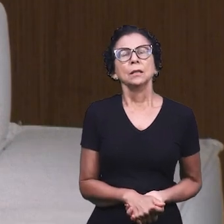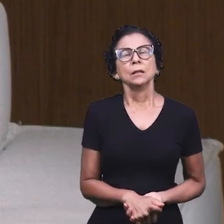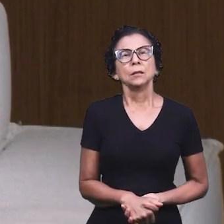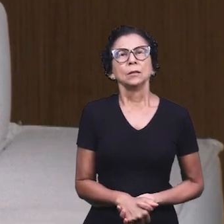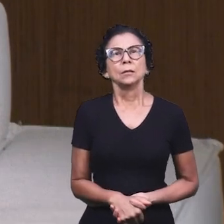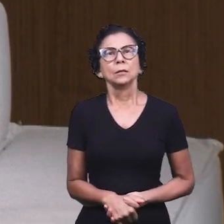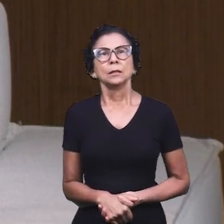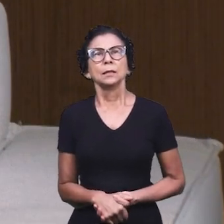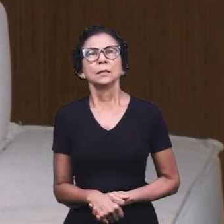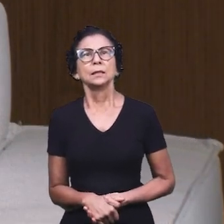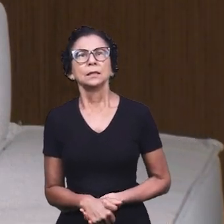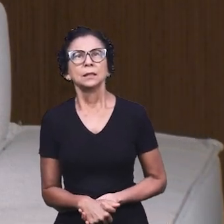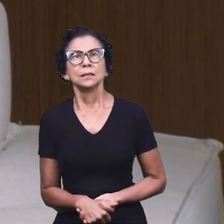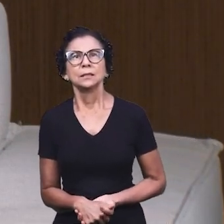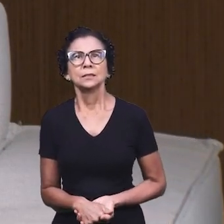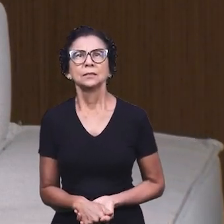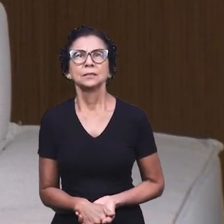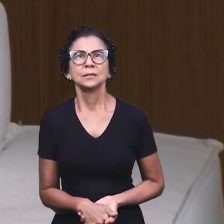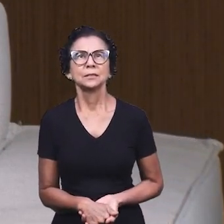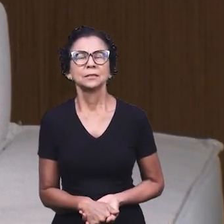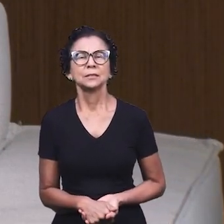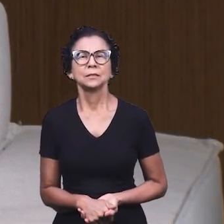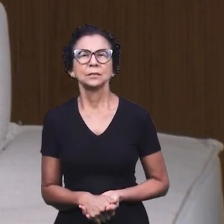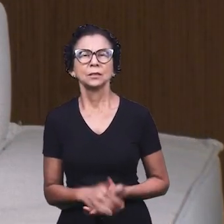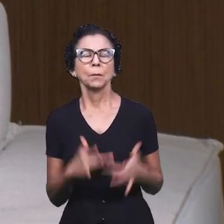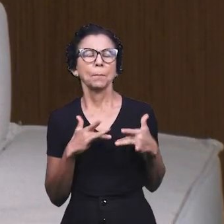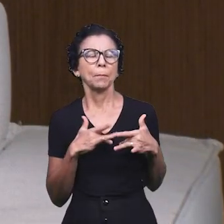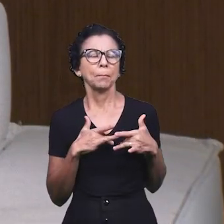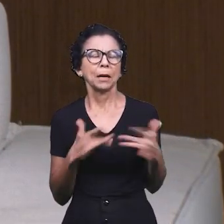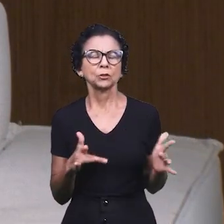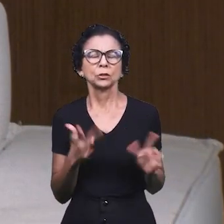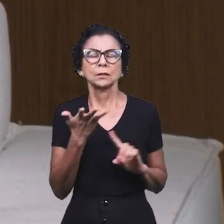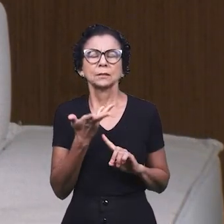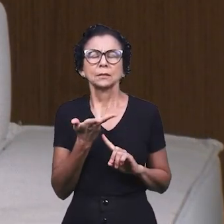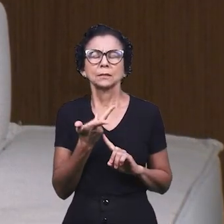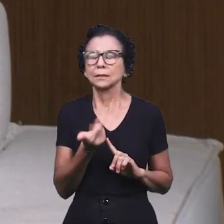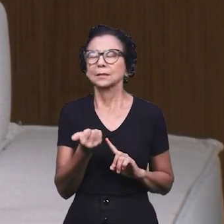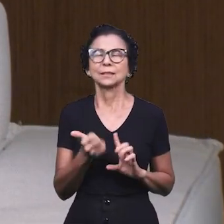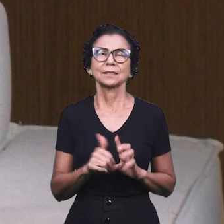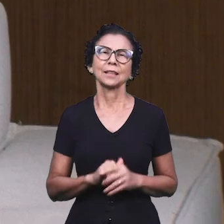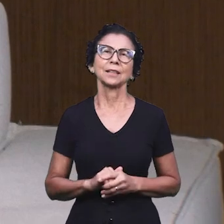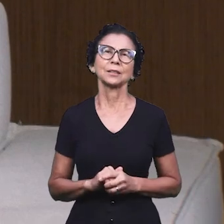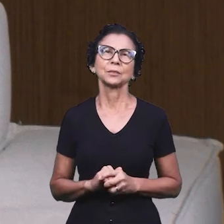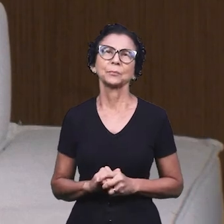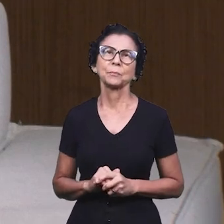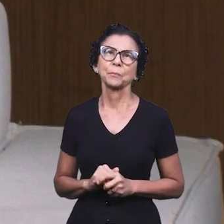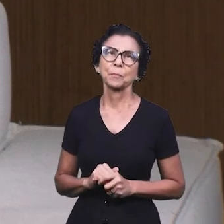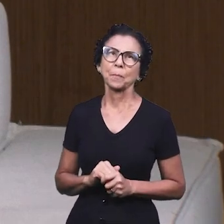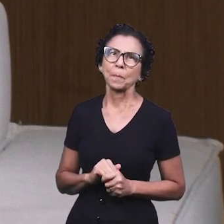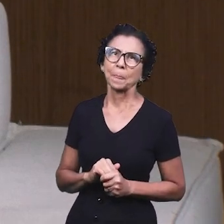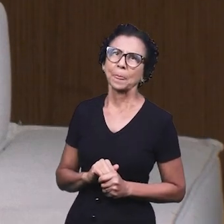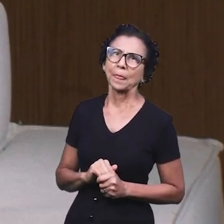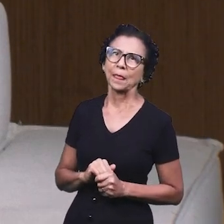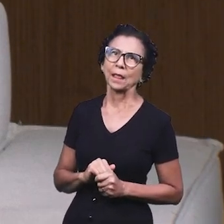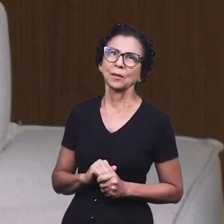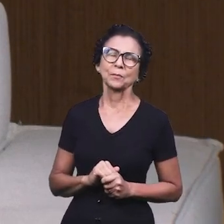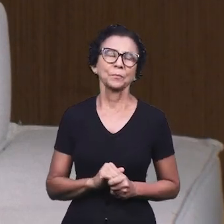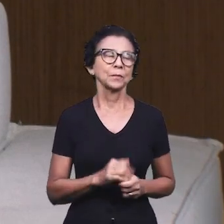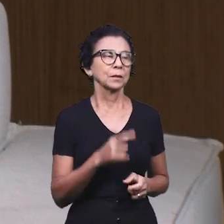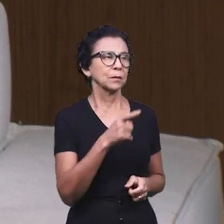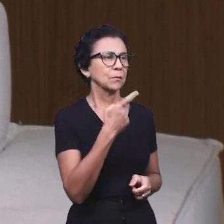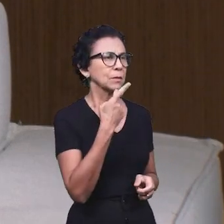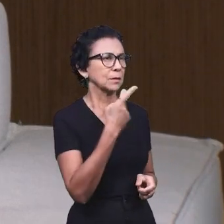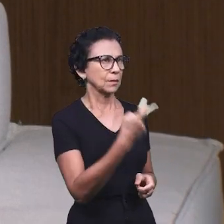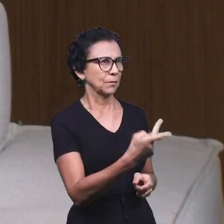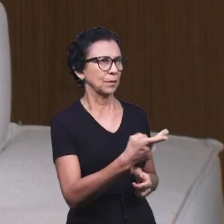serviços. Mas eu já fiz muito artesanato, sou apaixonada por artesanato. Então, eu levo tudo. Eu considero, na verdade, a sublimação, isso